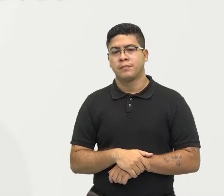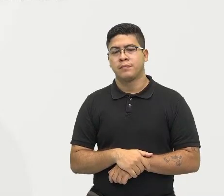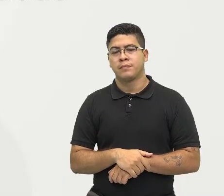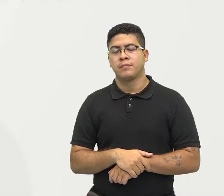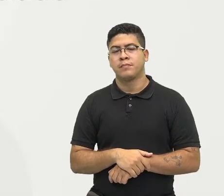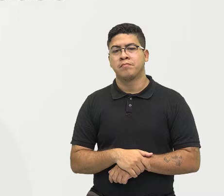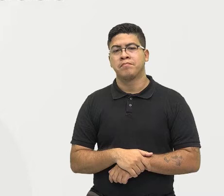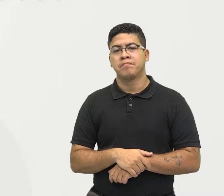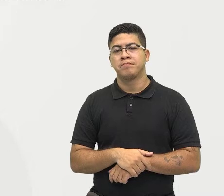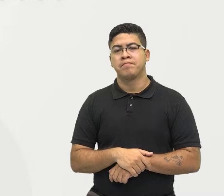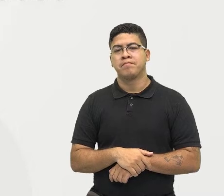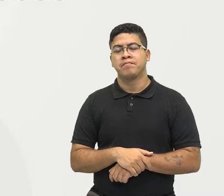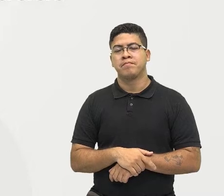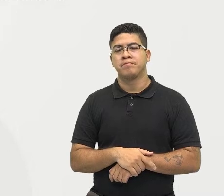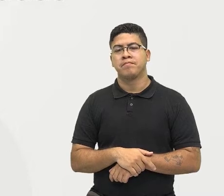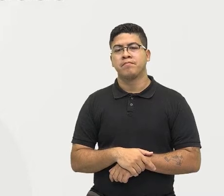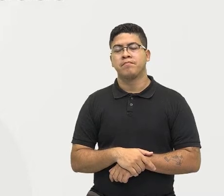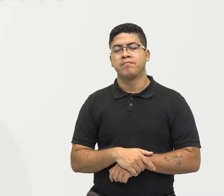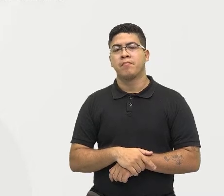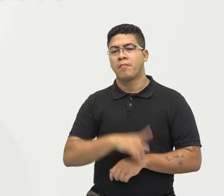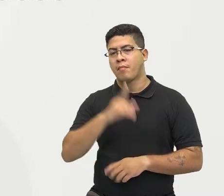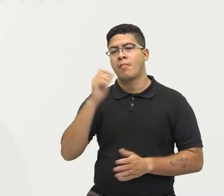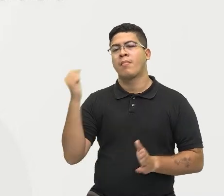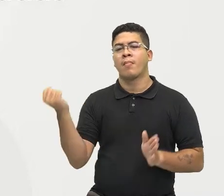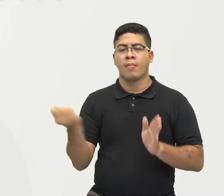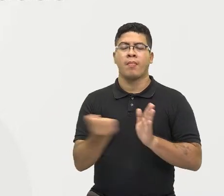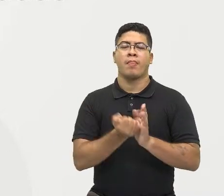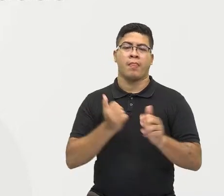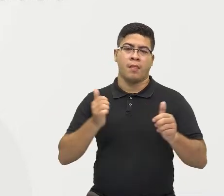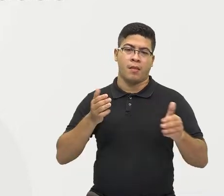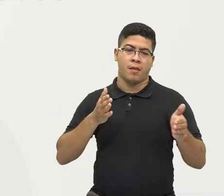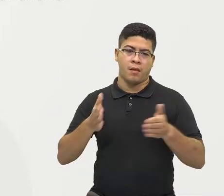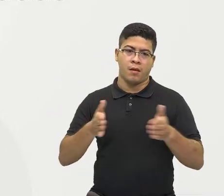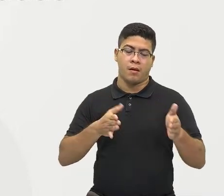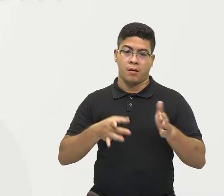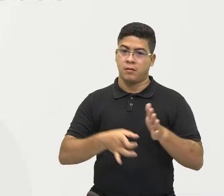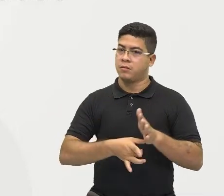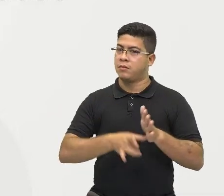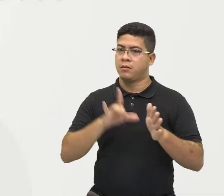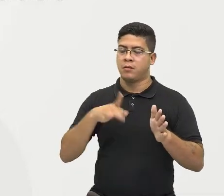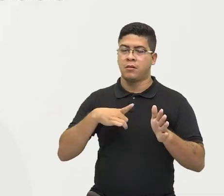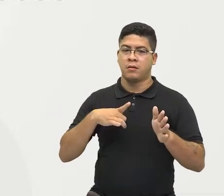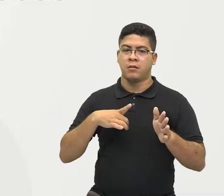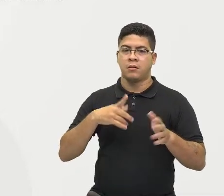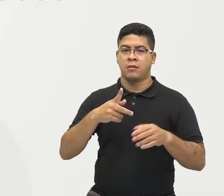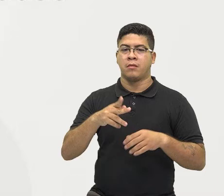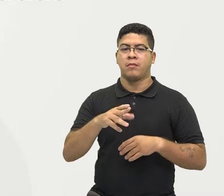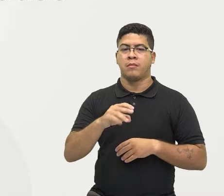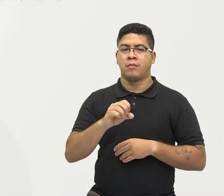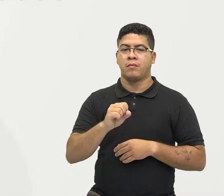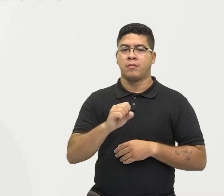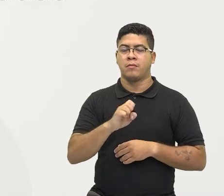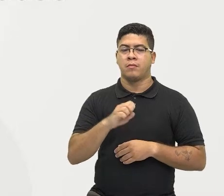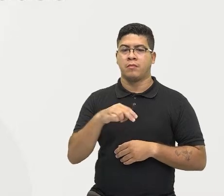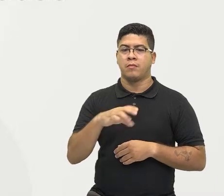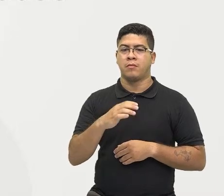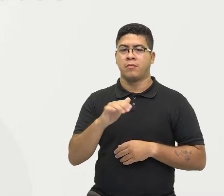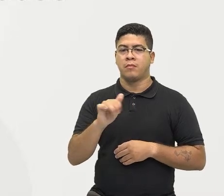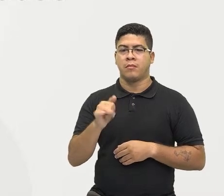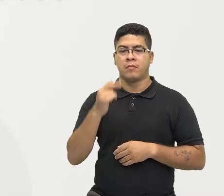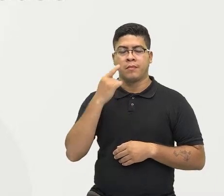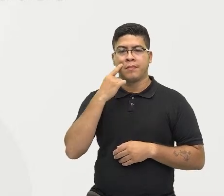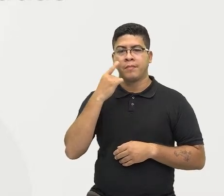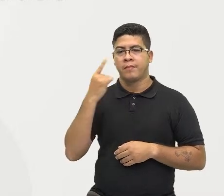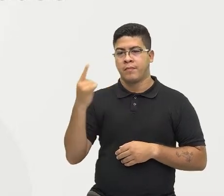Esse foi o marco de uma fase antigeração, Presença, que abarca grandes escritores como